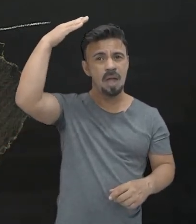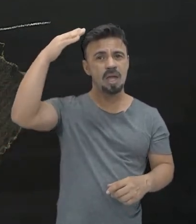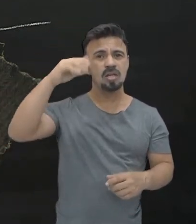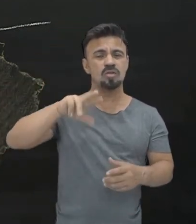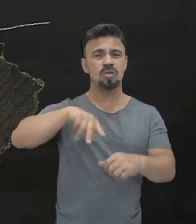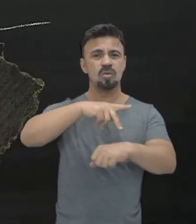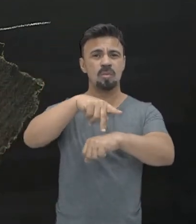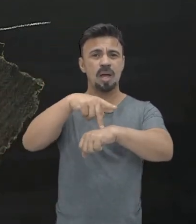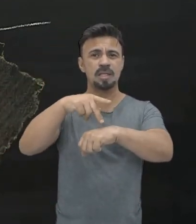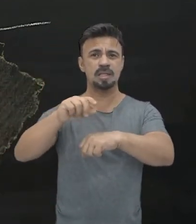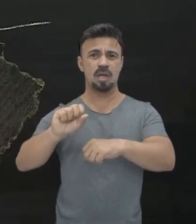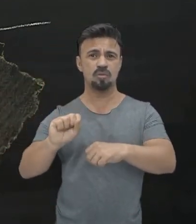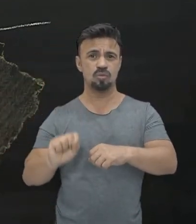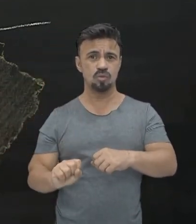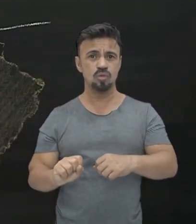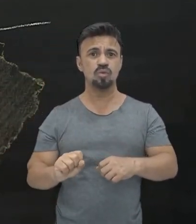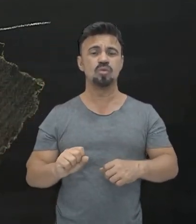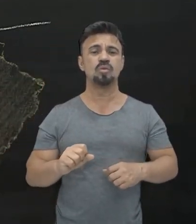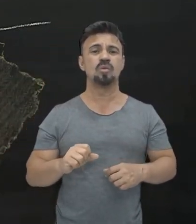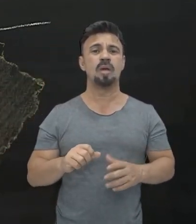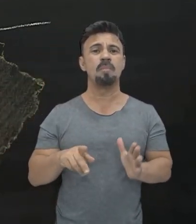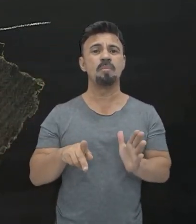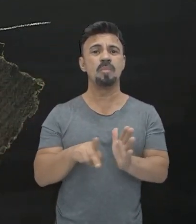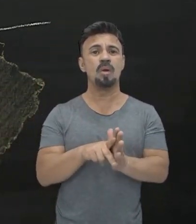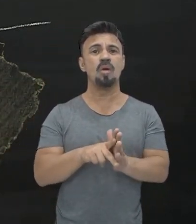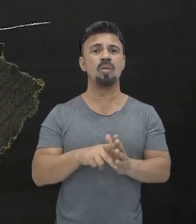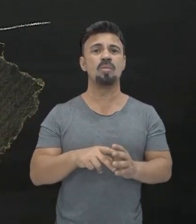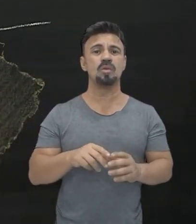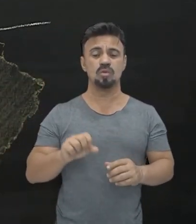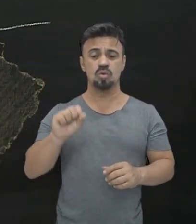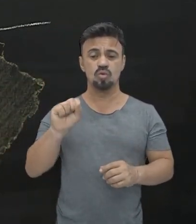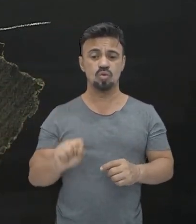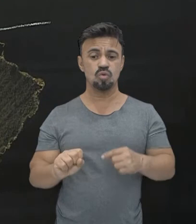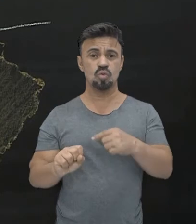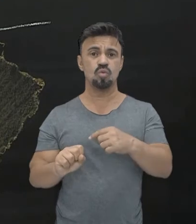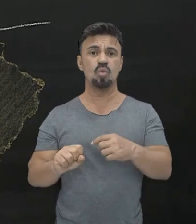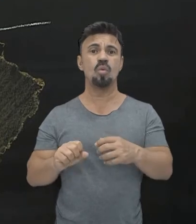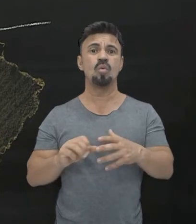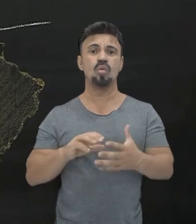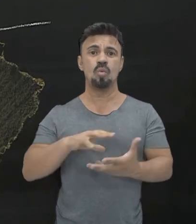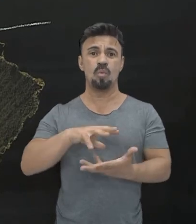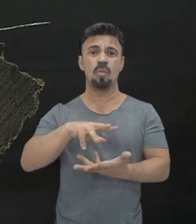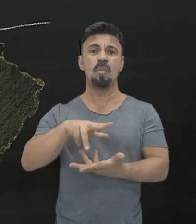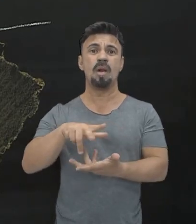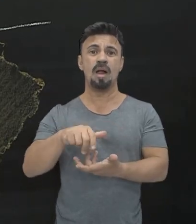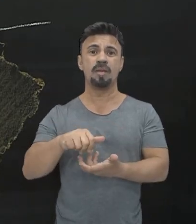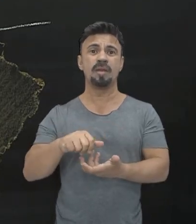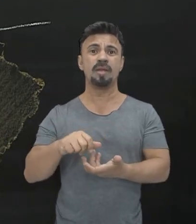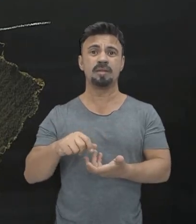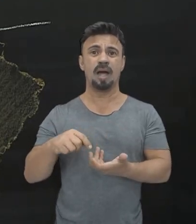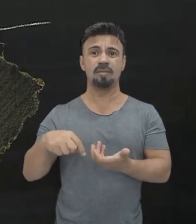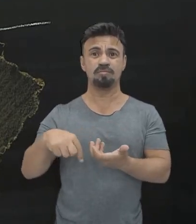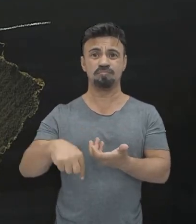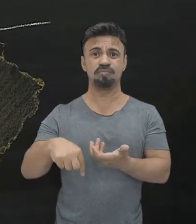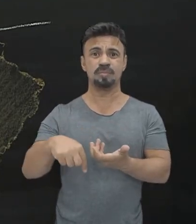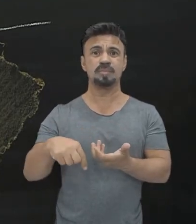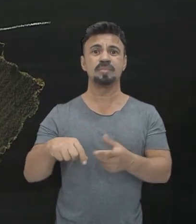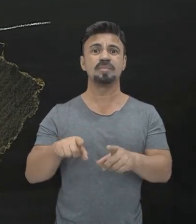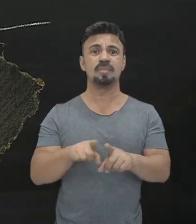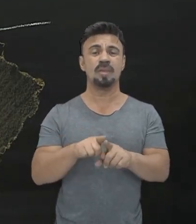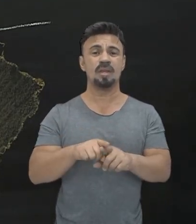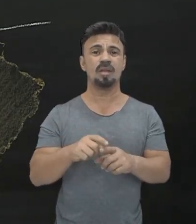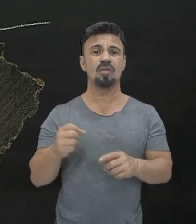países ao sul, eles fazem parte da parte sul do planeta, aquela que, segundo essas características da nova